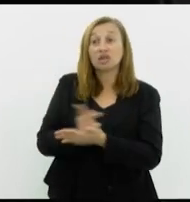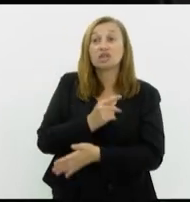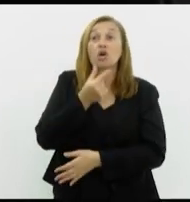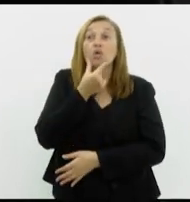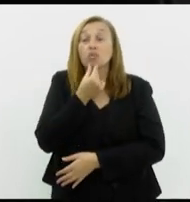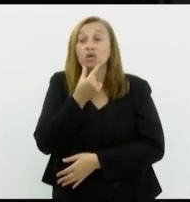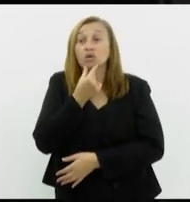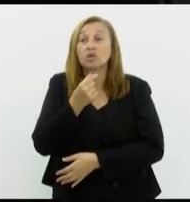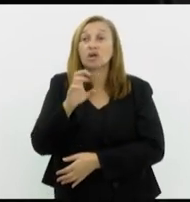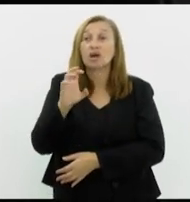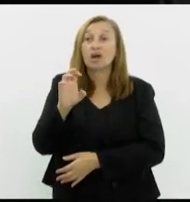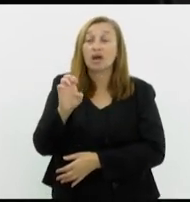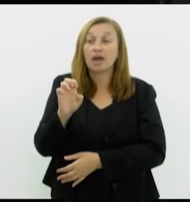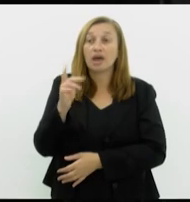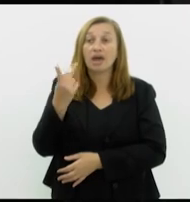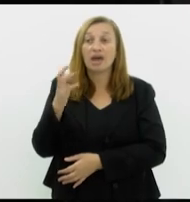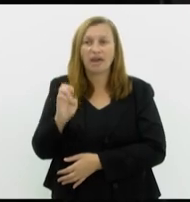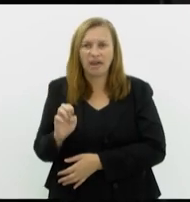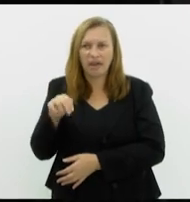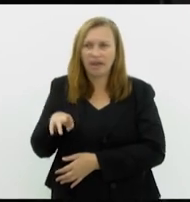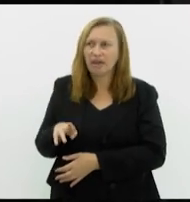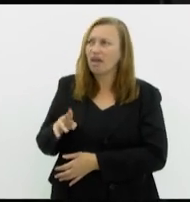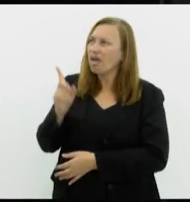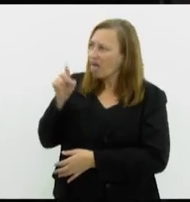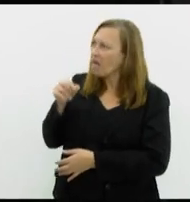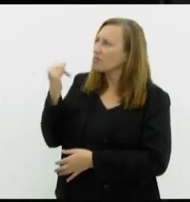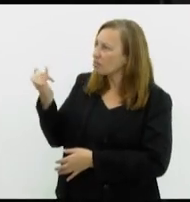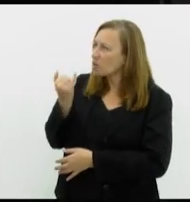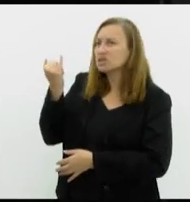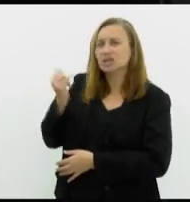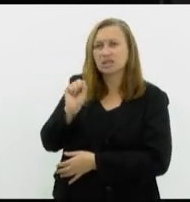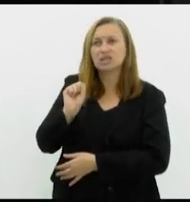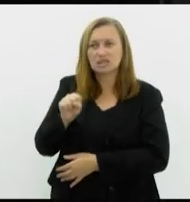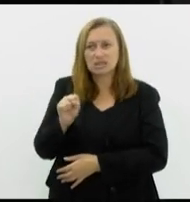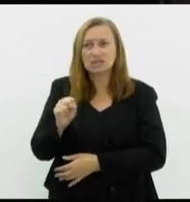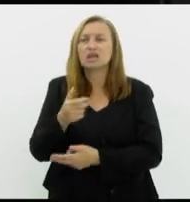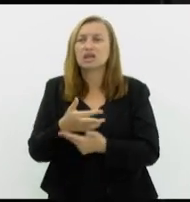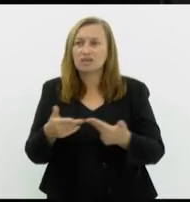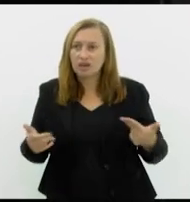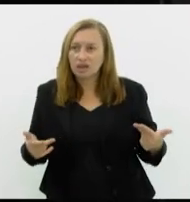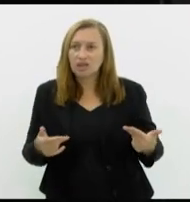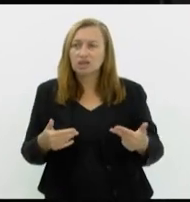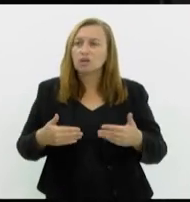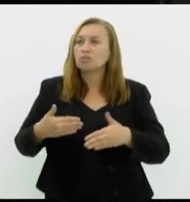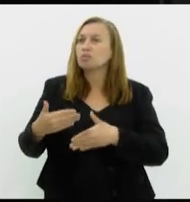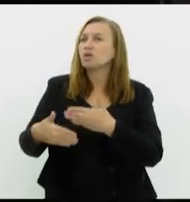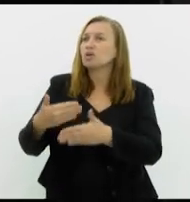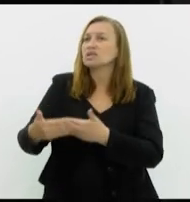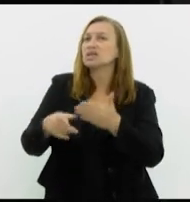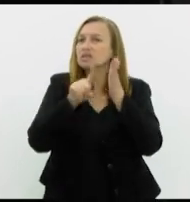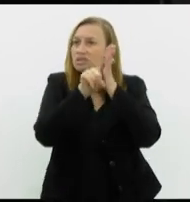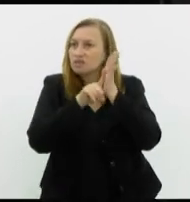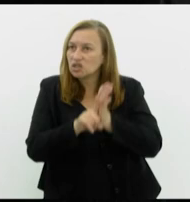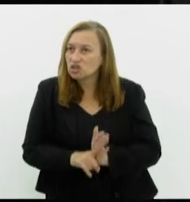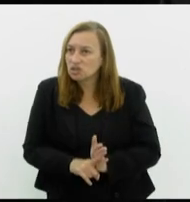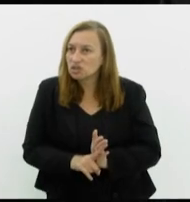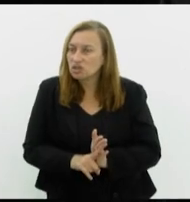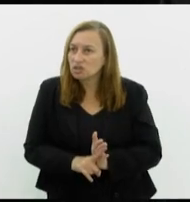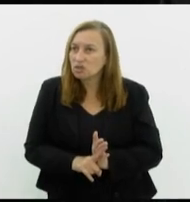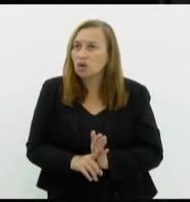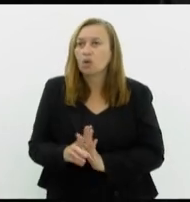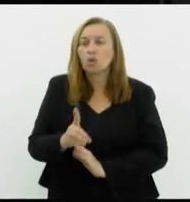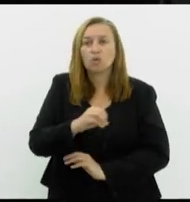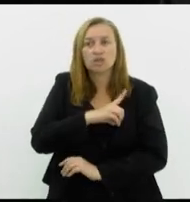menino Henry. A gente acha que importante que seja e que várias vezes, durante o processo de investigação, o